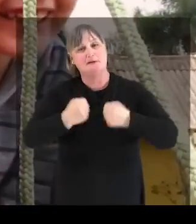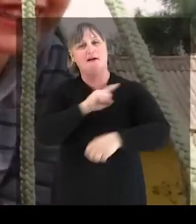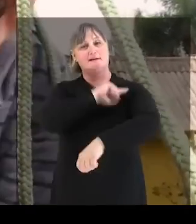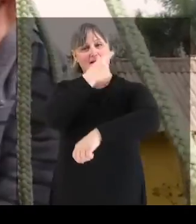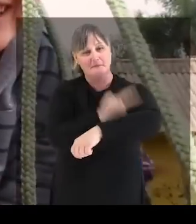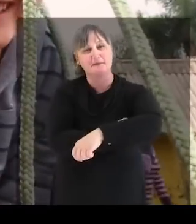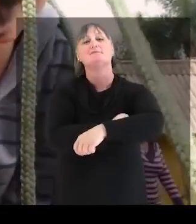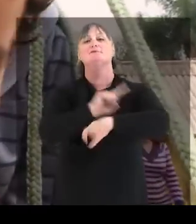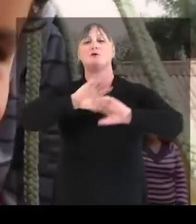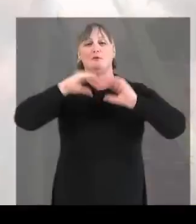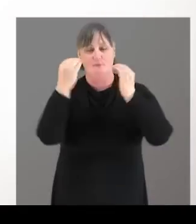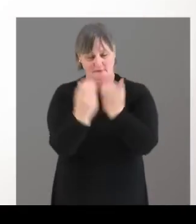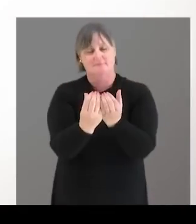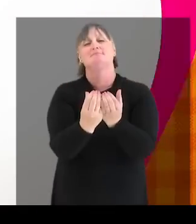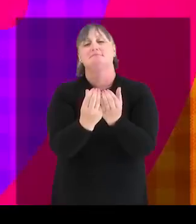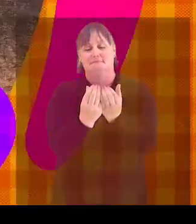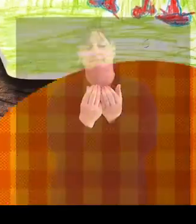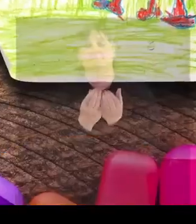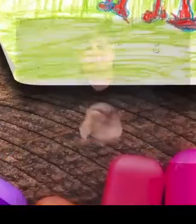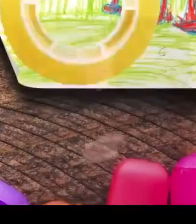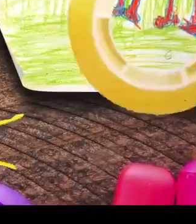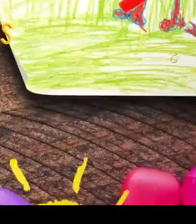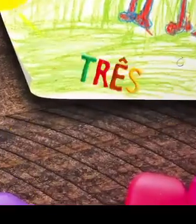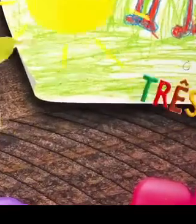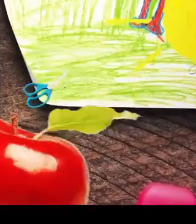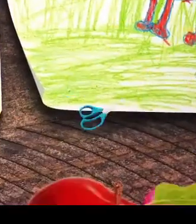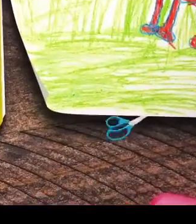empoderamento dessa comunidade.